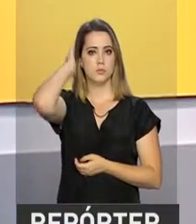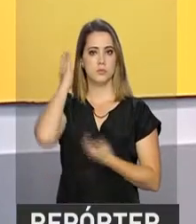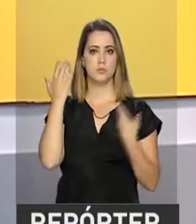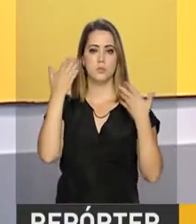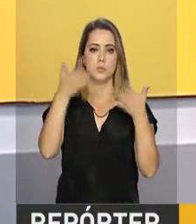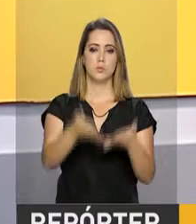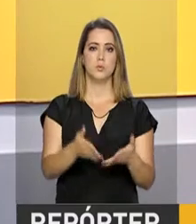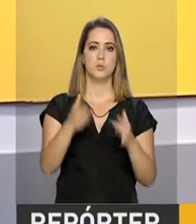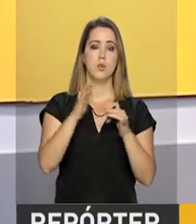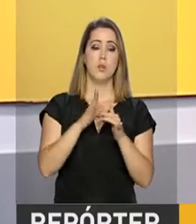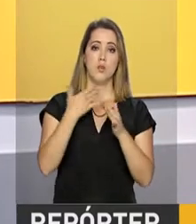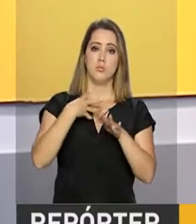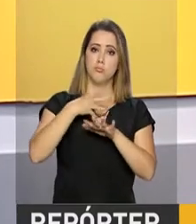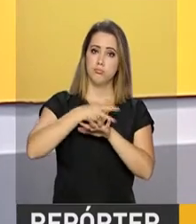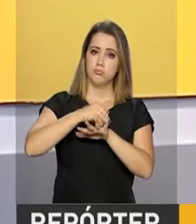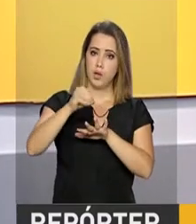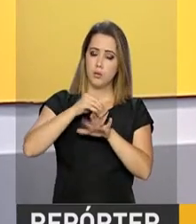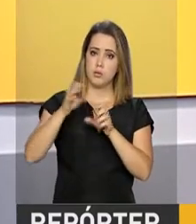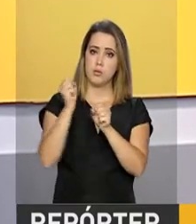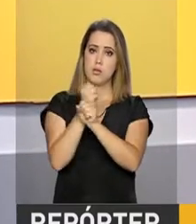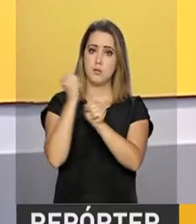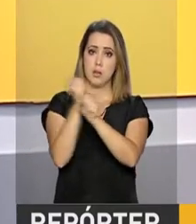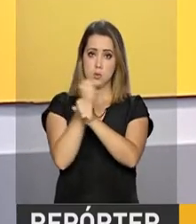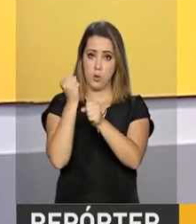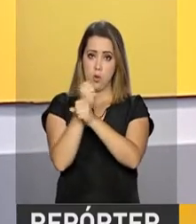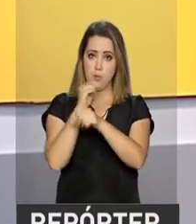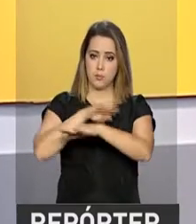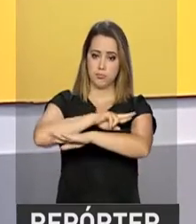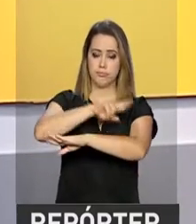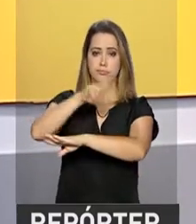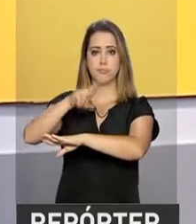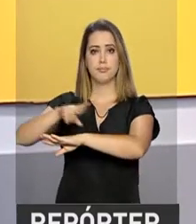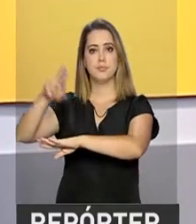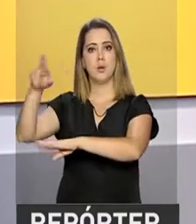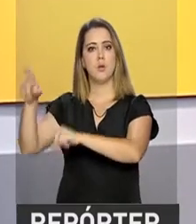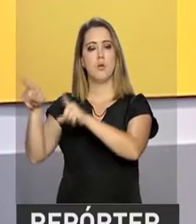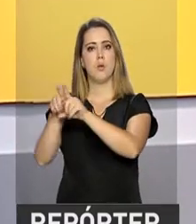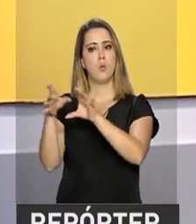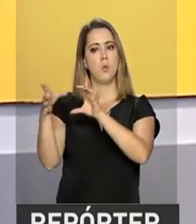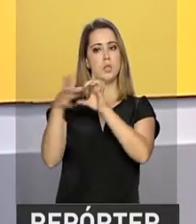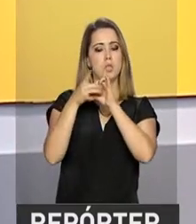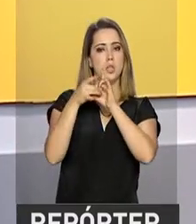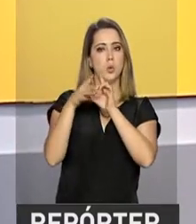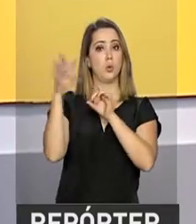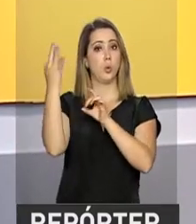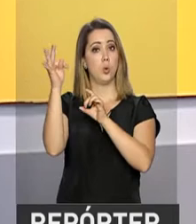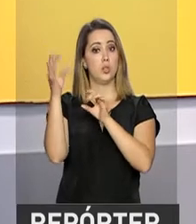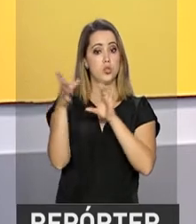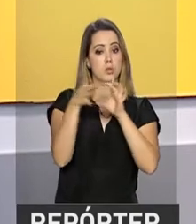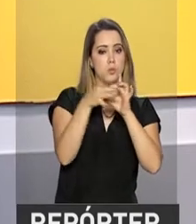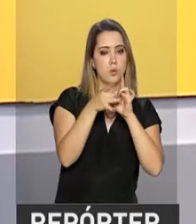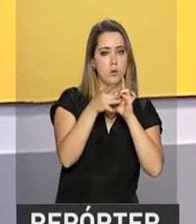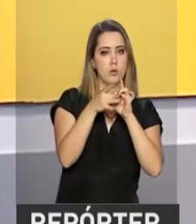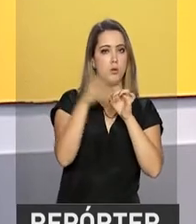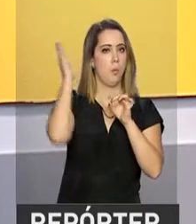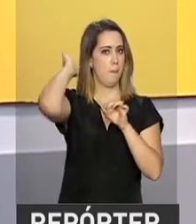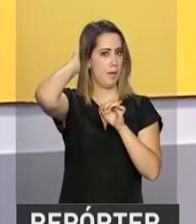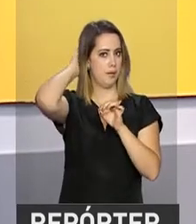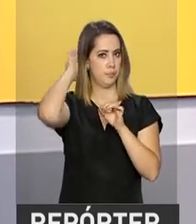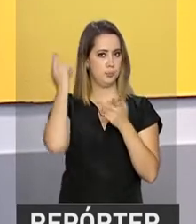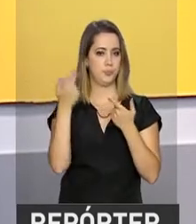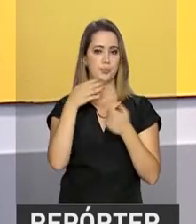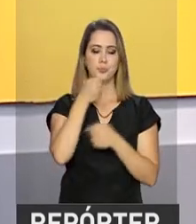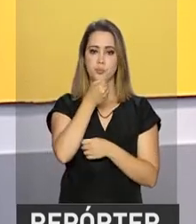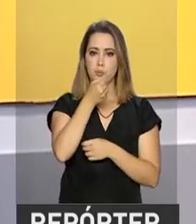participou hoje do lançamento das obras para a construção da ponte de xambioá que vai ligar o tocantins ao pará em discurso temer